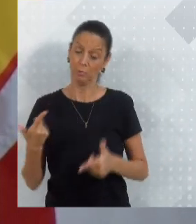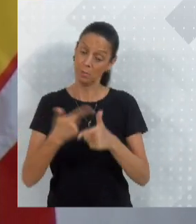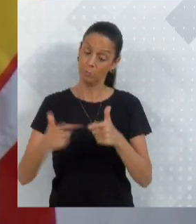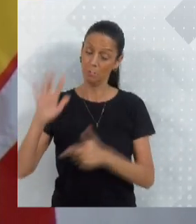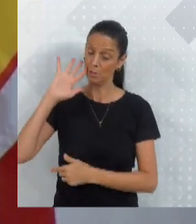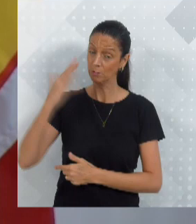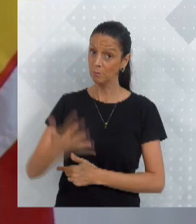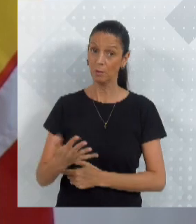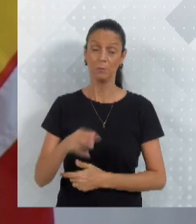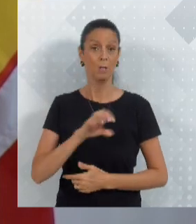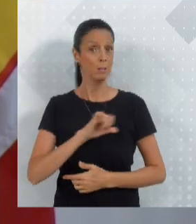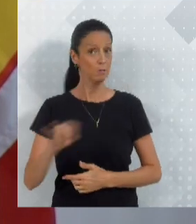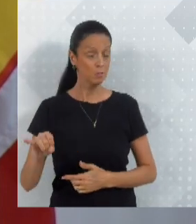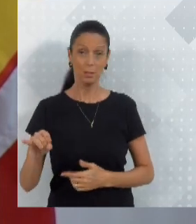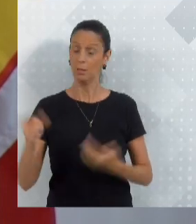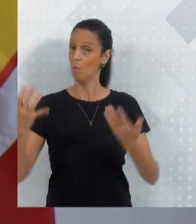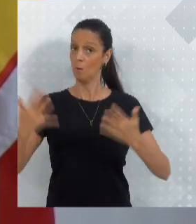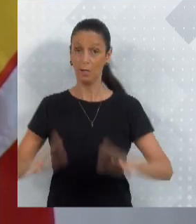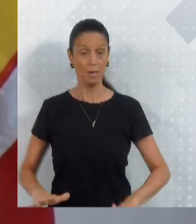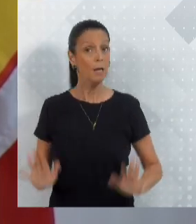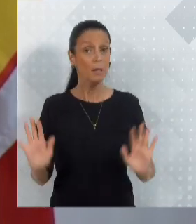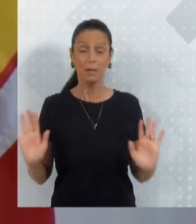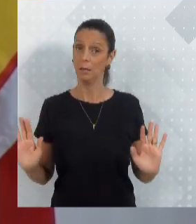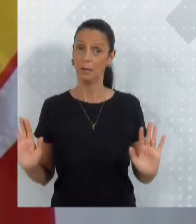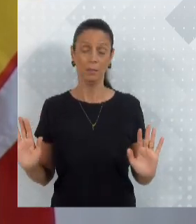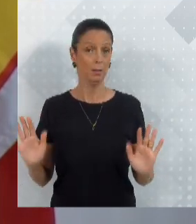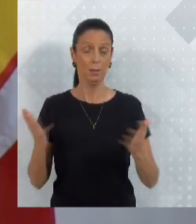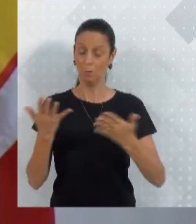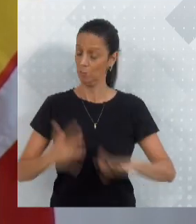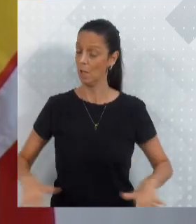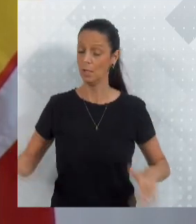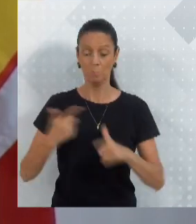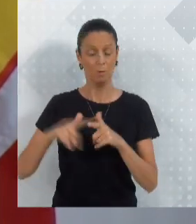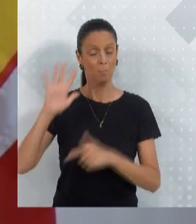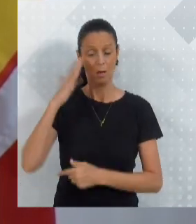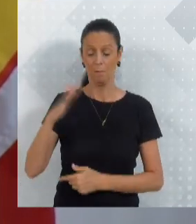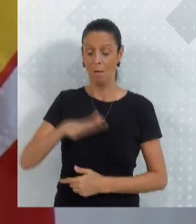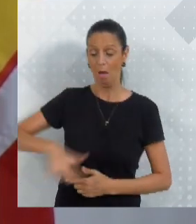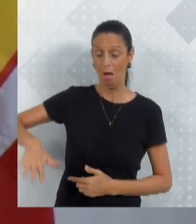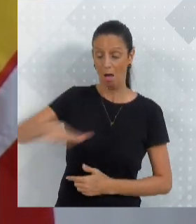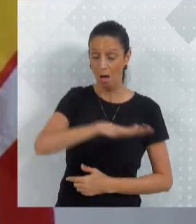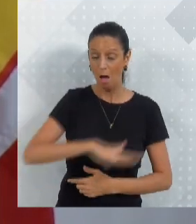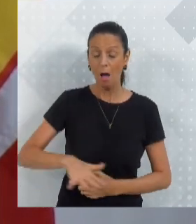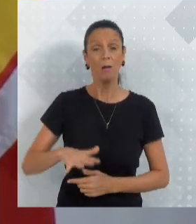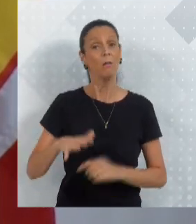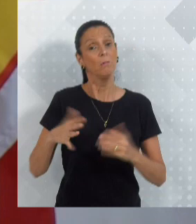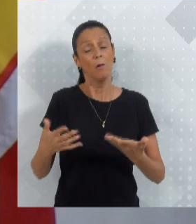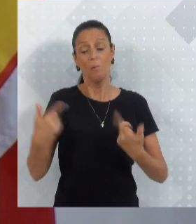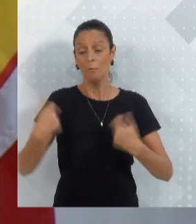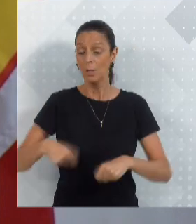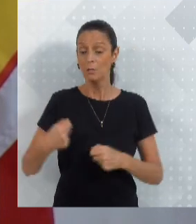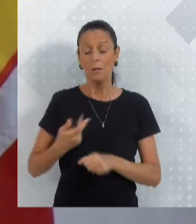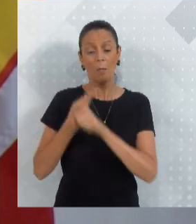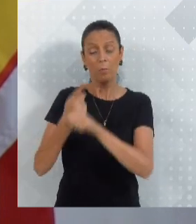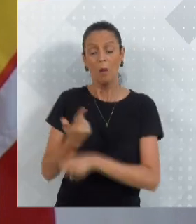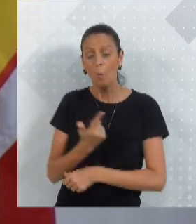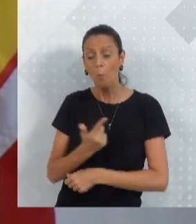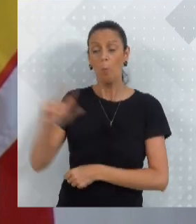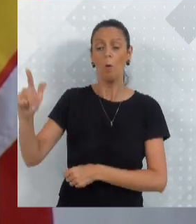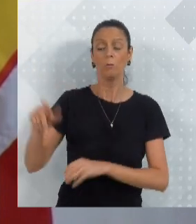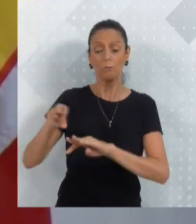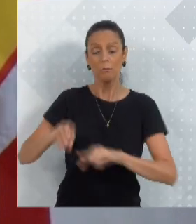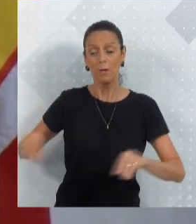não querem, vereador Lanzarin, resolver essa questão naquela área, que arrume outra área o mais urgente possível, porque,